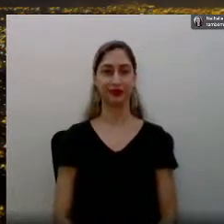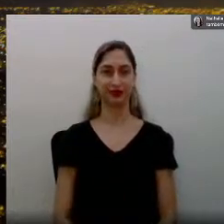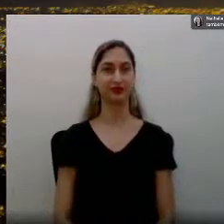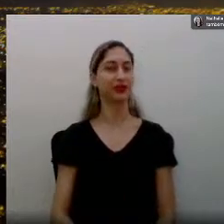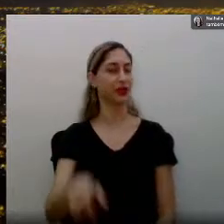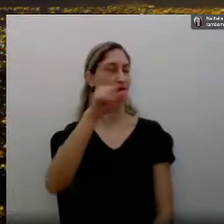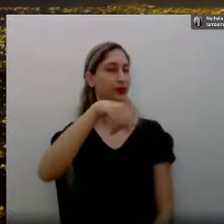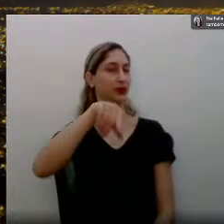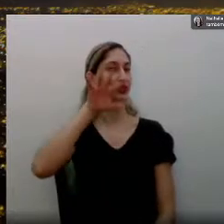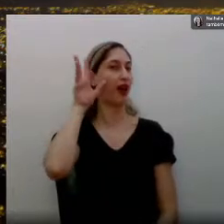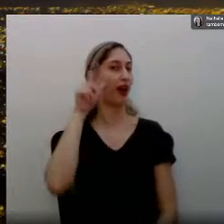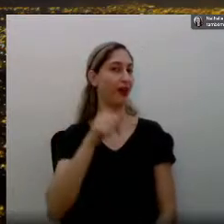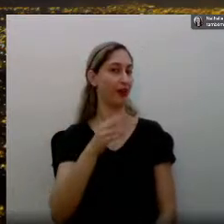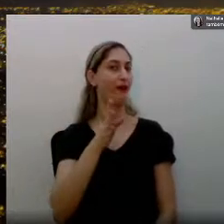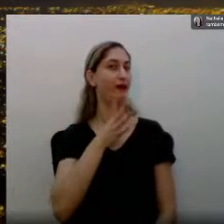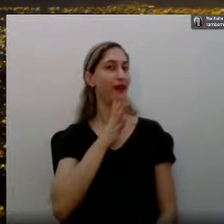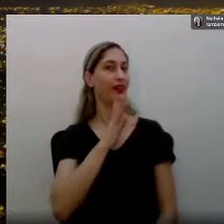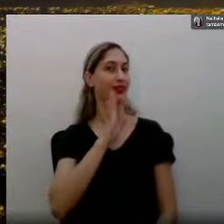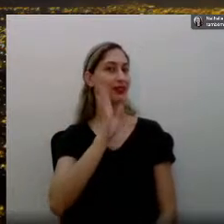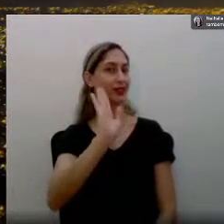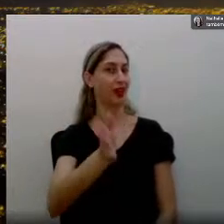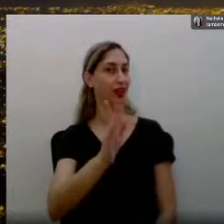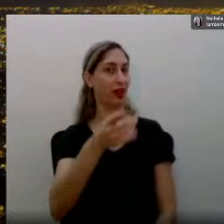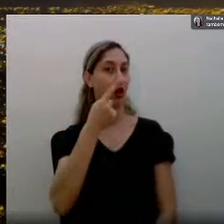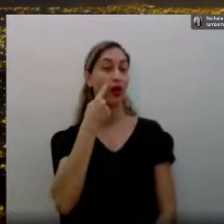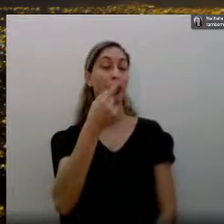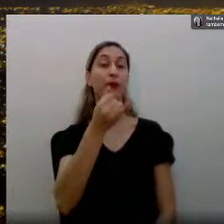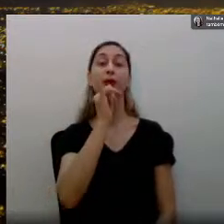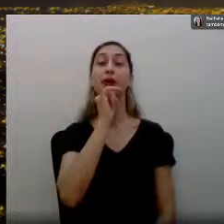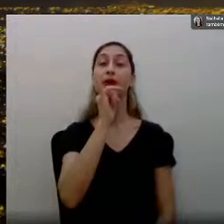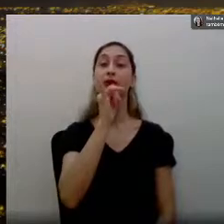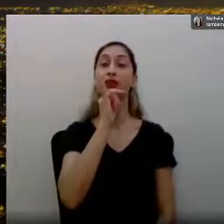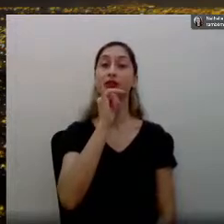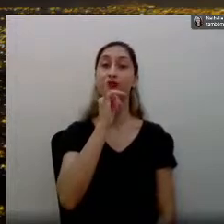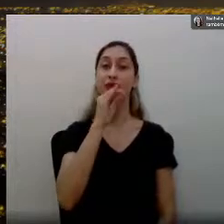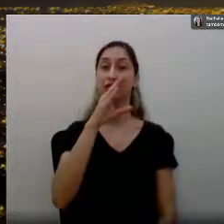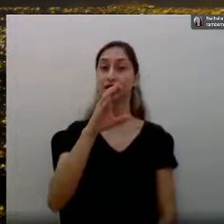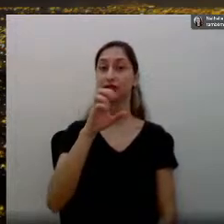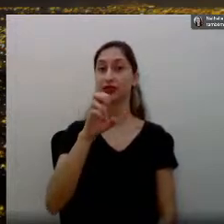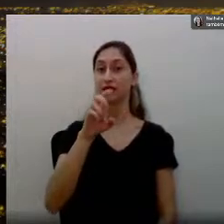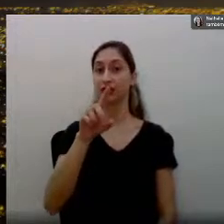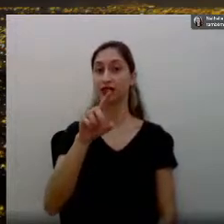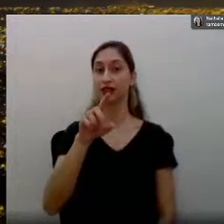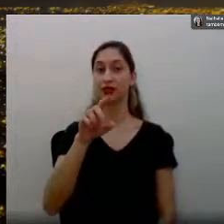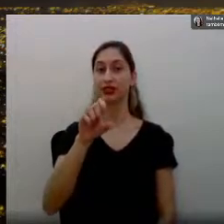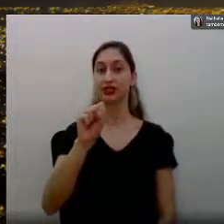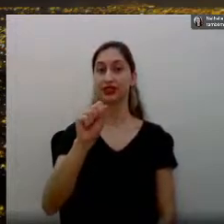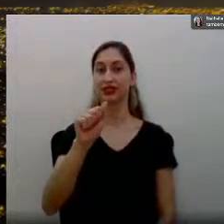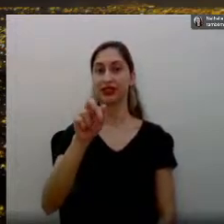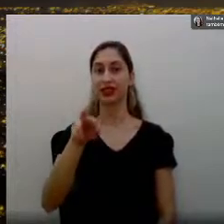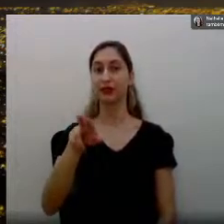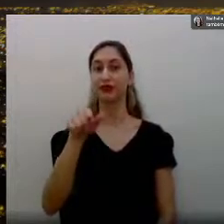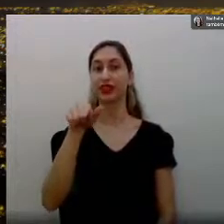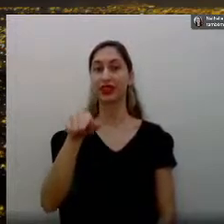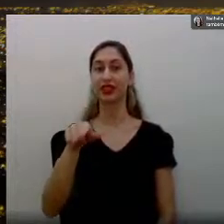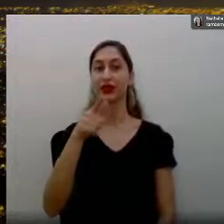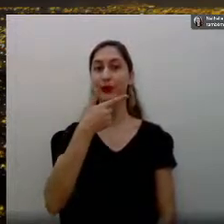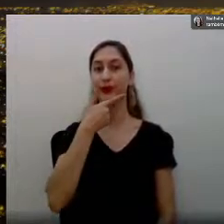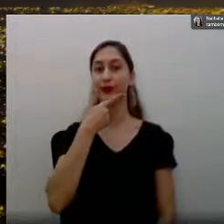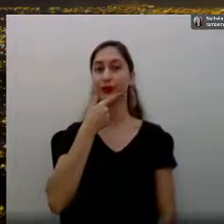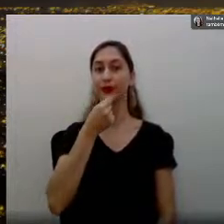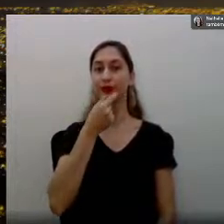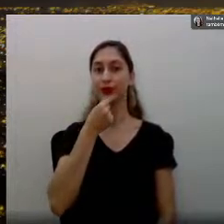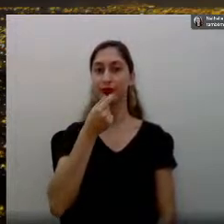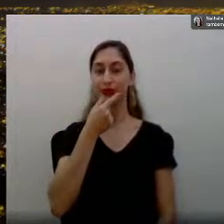conhecidos né Por exemplo como o ouro o César Lattes tá que também tiveram um